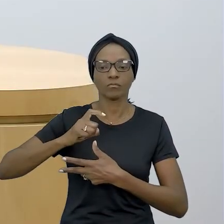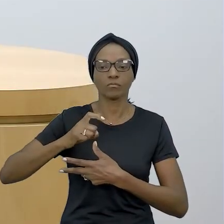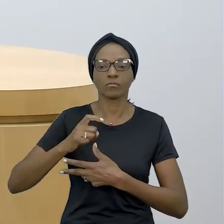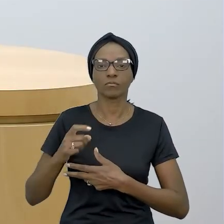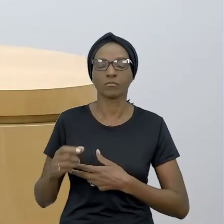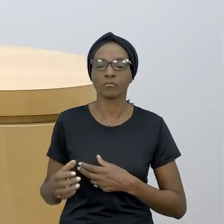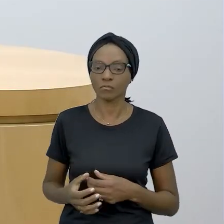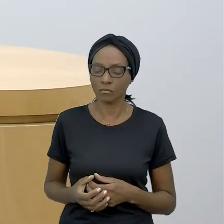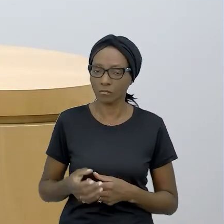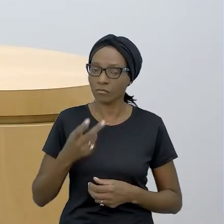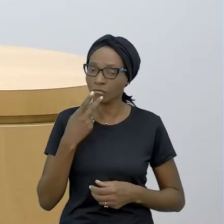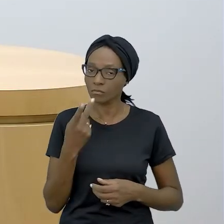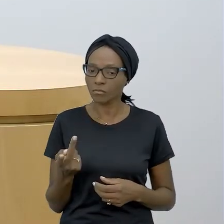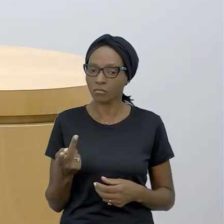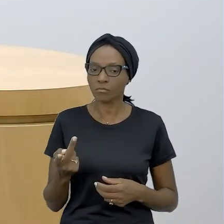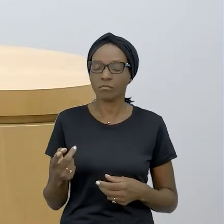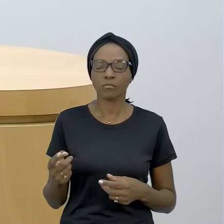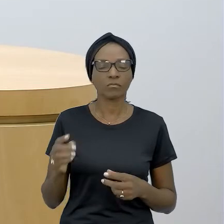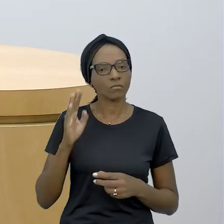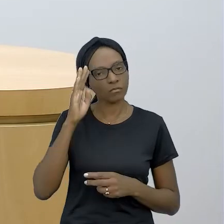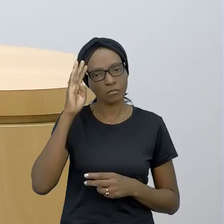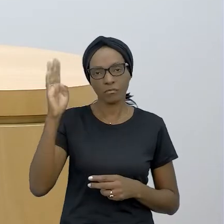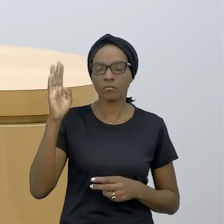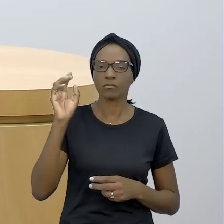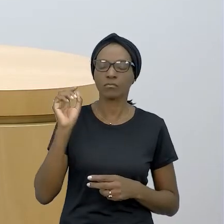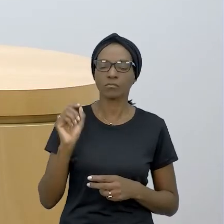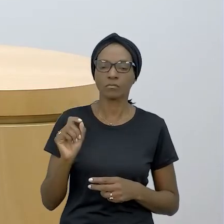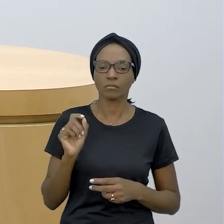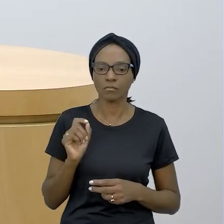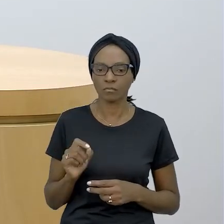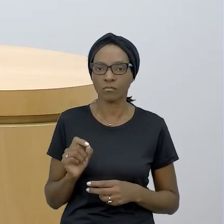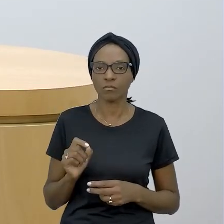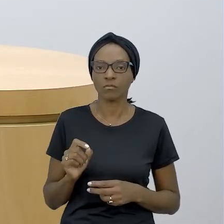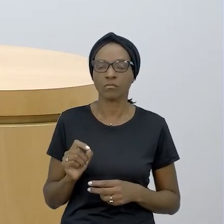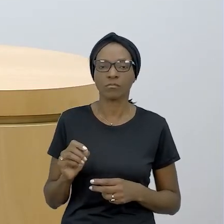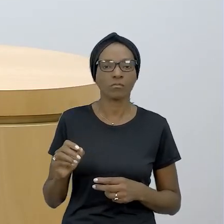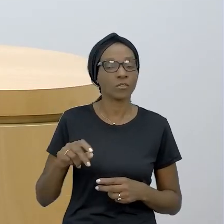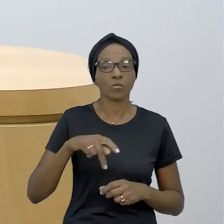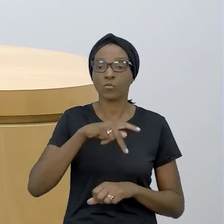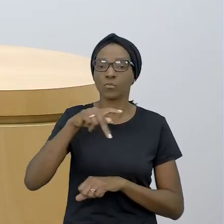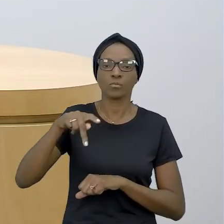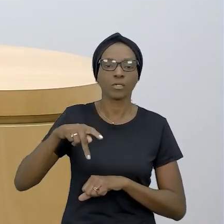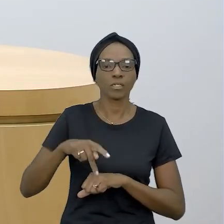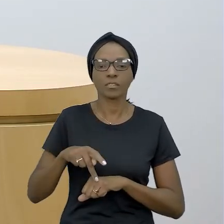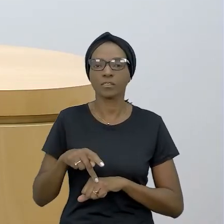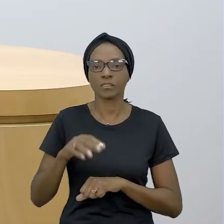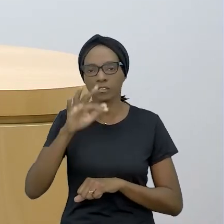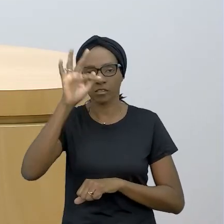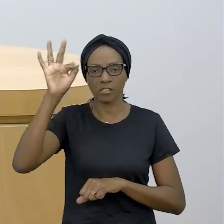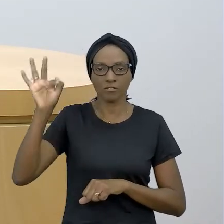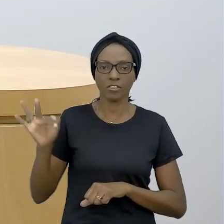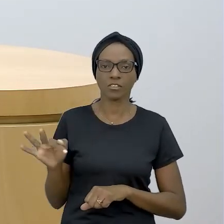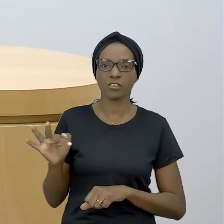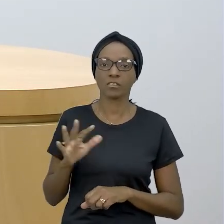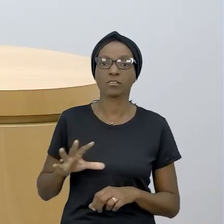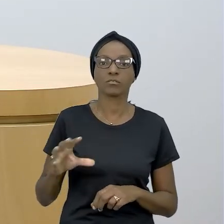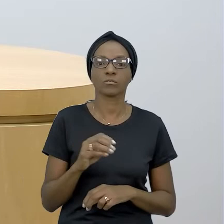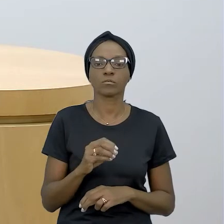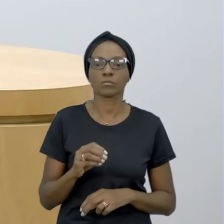pessoal, a gente está falando fundamentalmente em nível nacional, em nível federal, a gente está